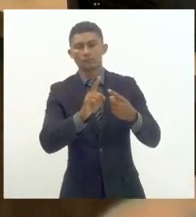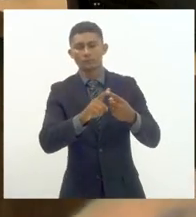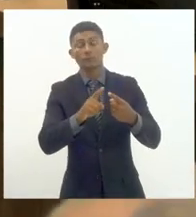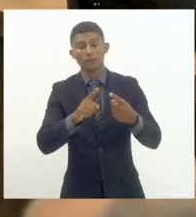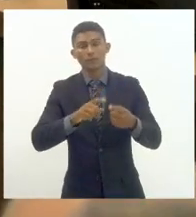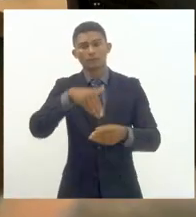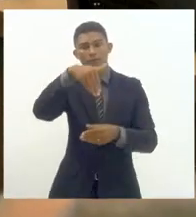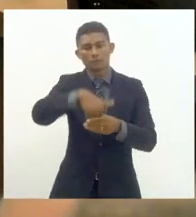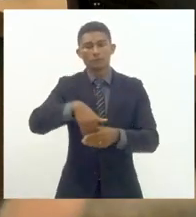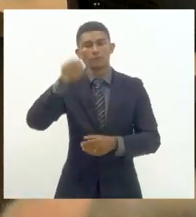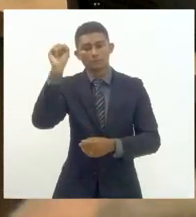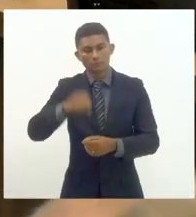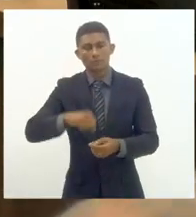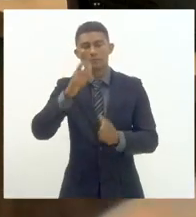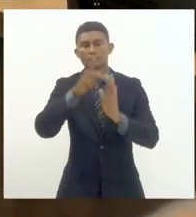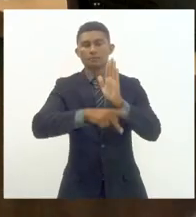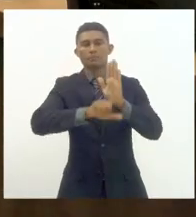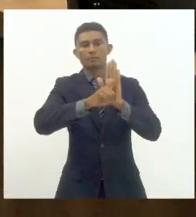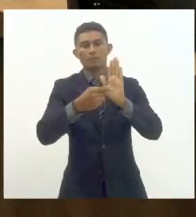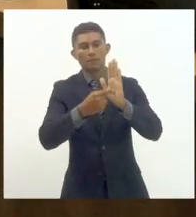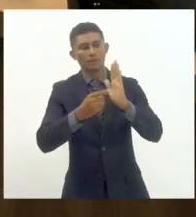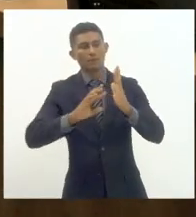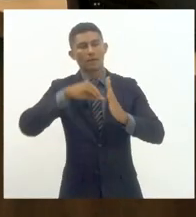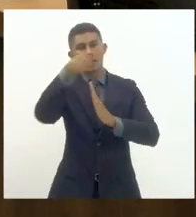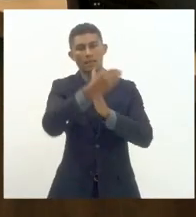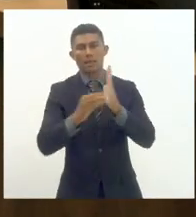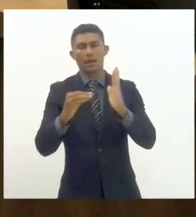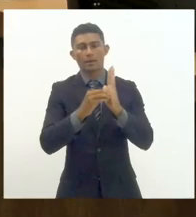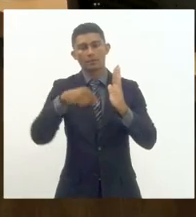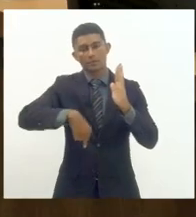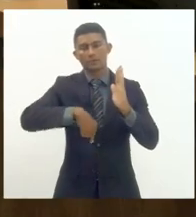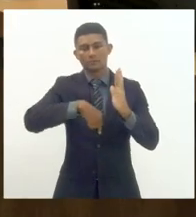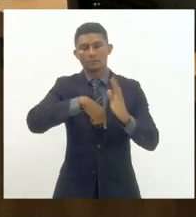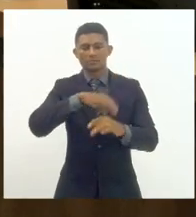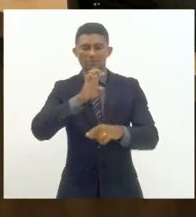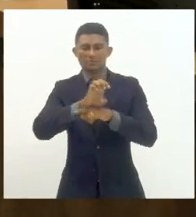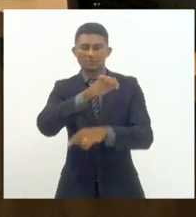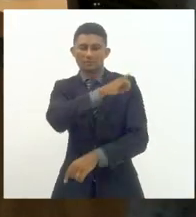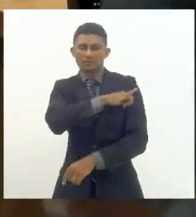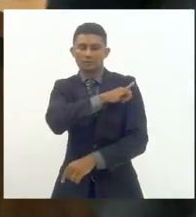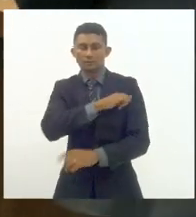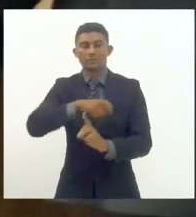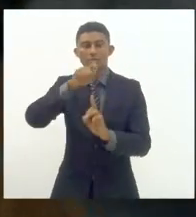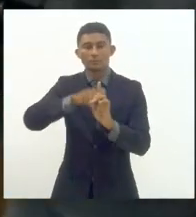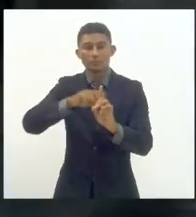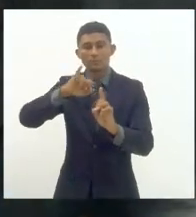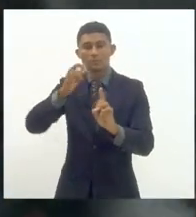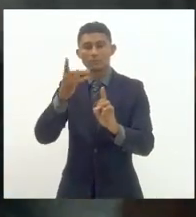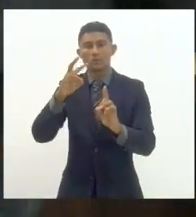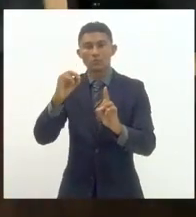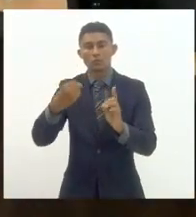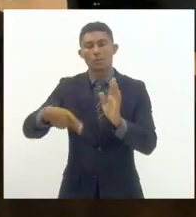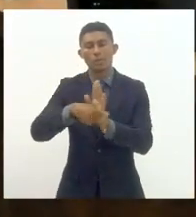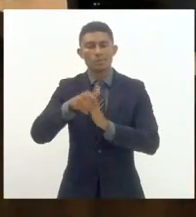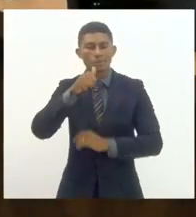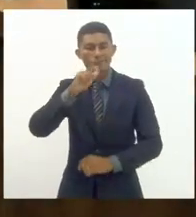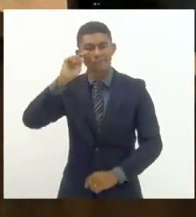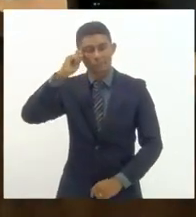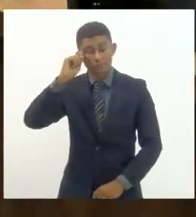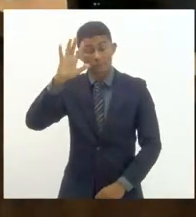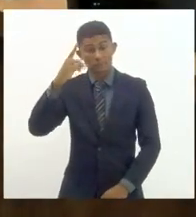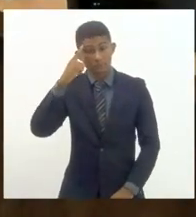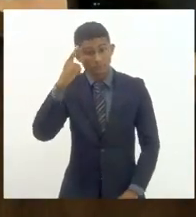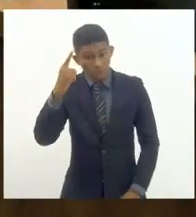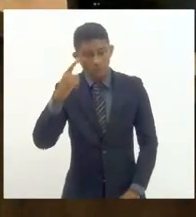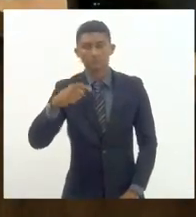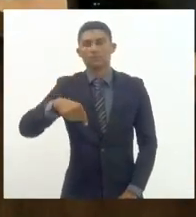favorável ao projeto que institui no calendário oficial do Estado o mês Julho das Pretas. Eu quero lembrar que